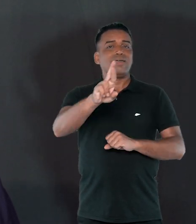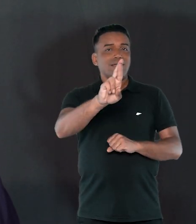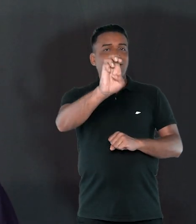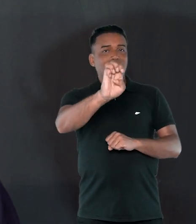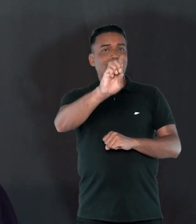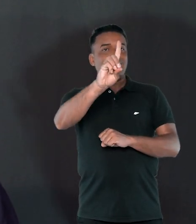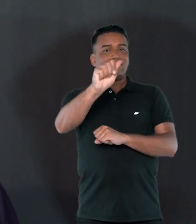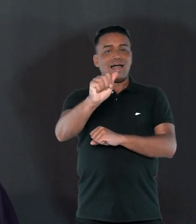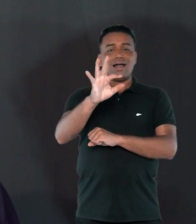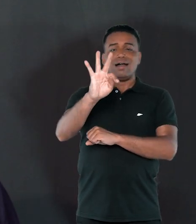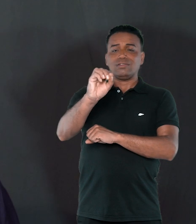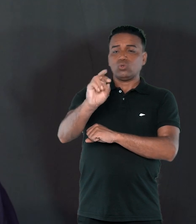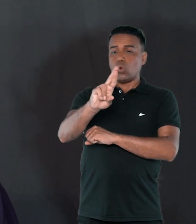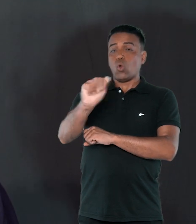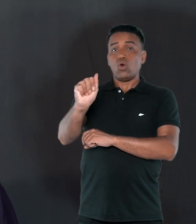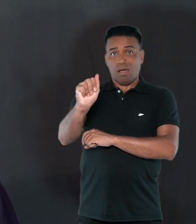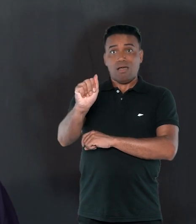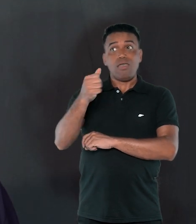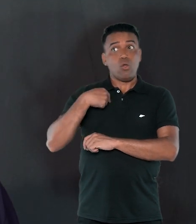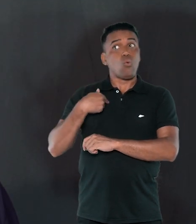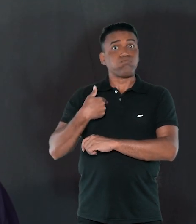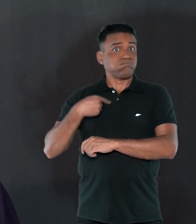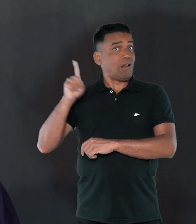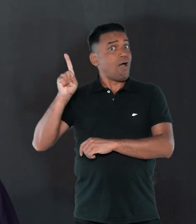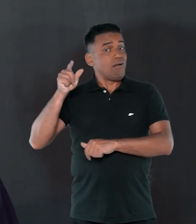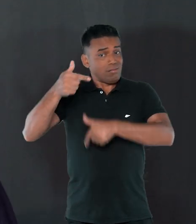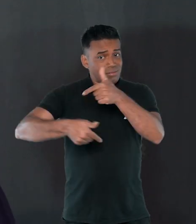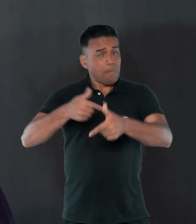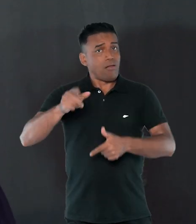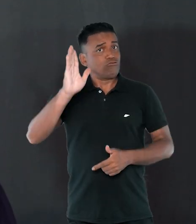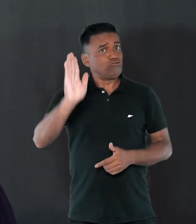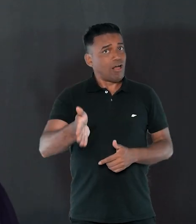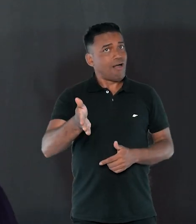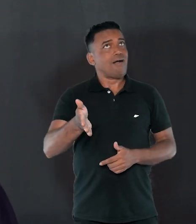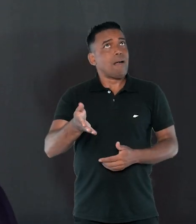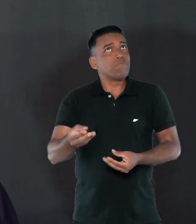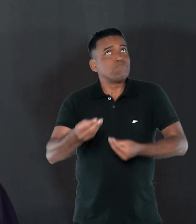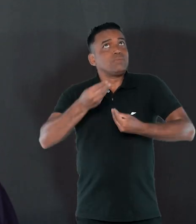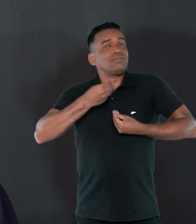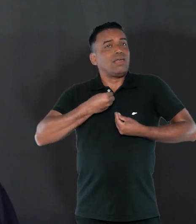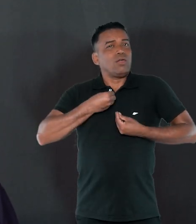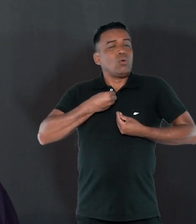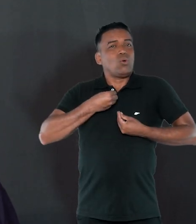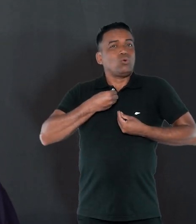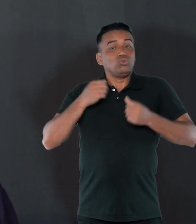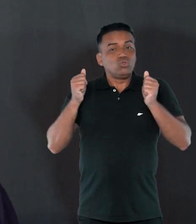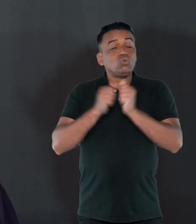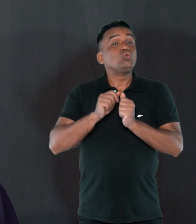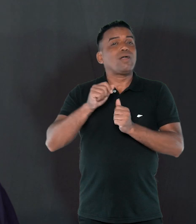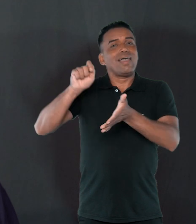Então, a redatora publicitária que eu fui já foi trazendo a escritora que eu me